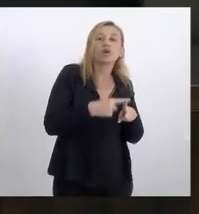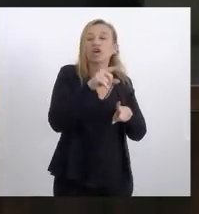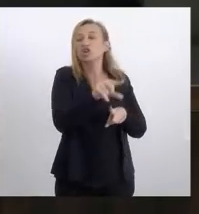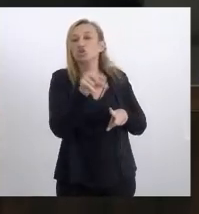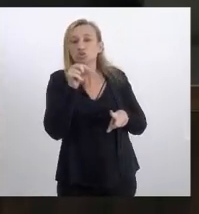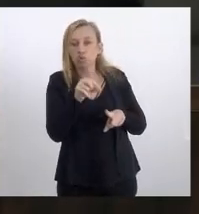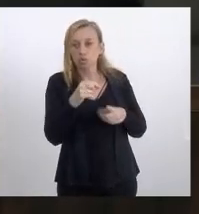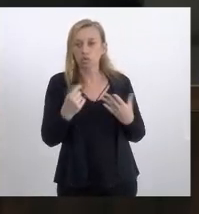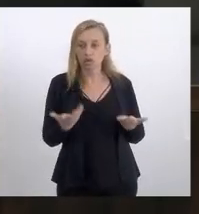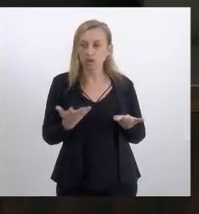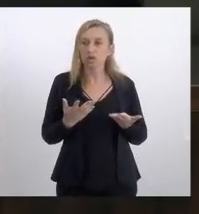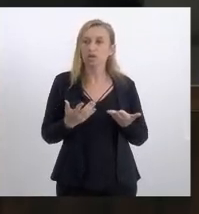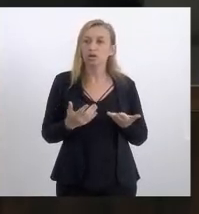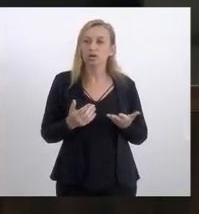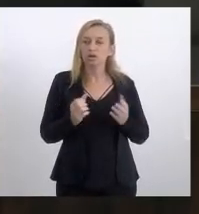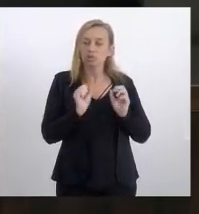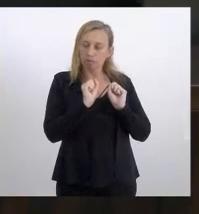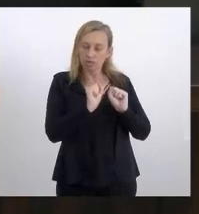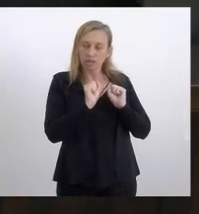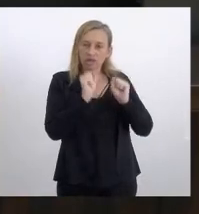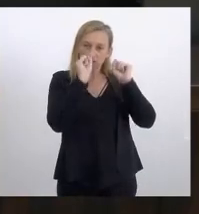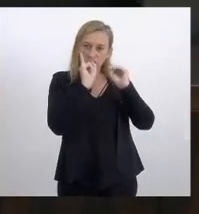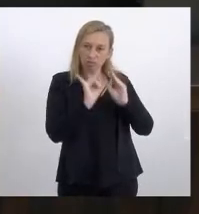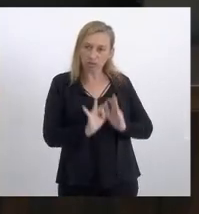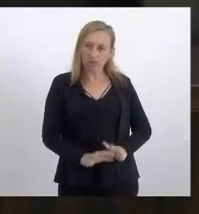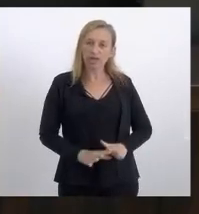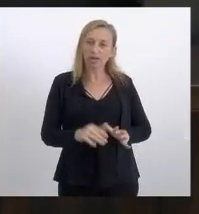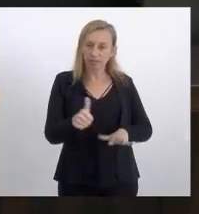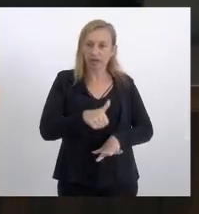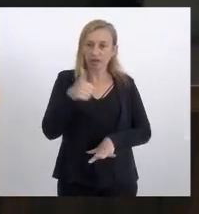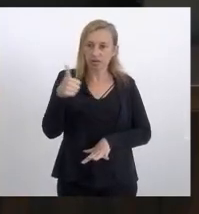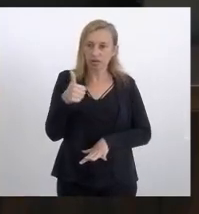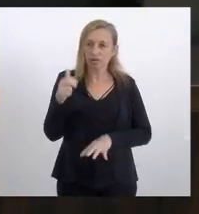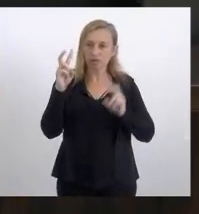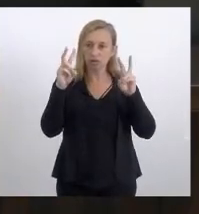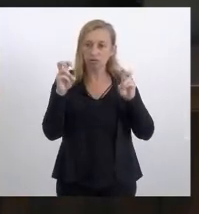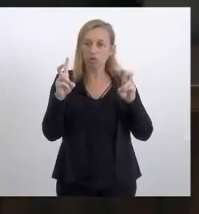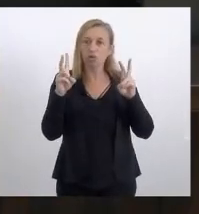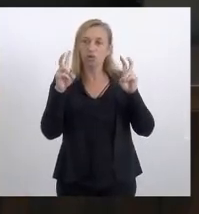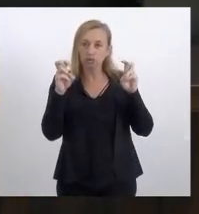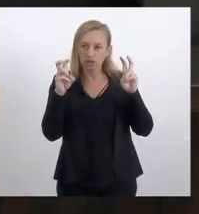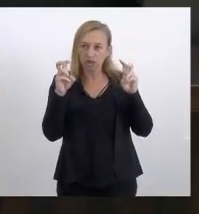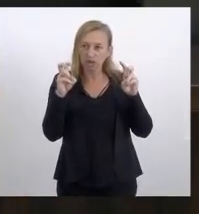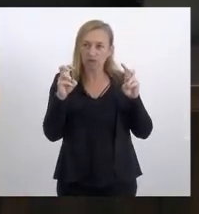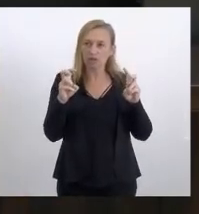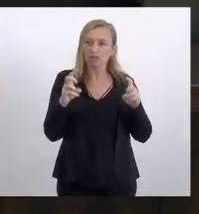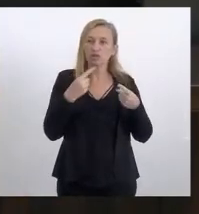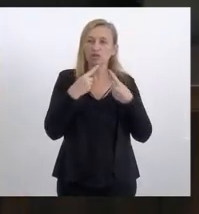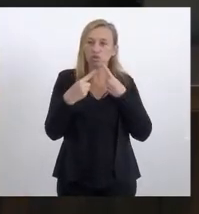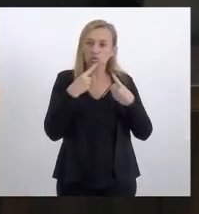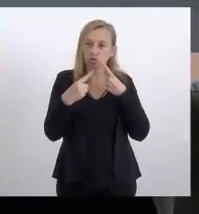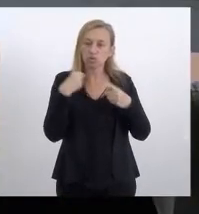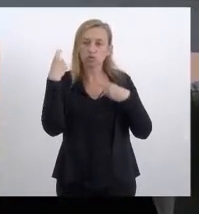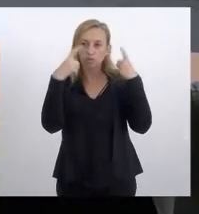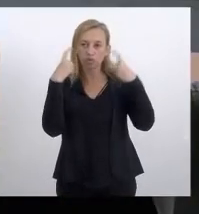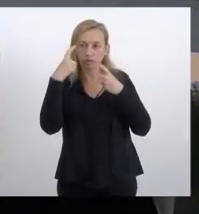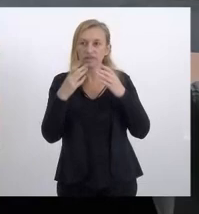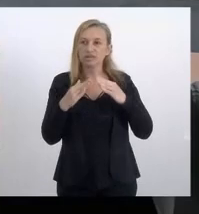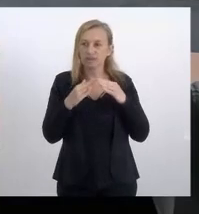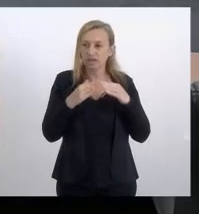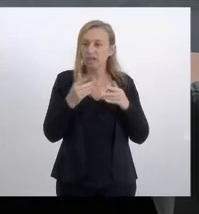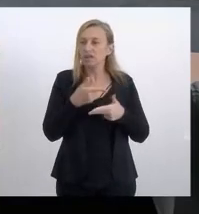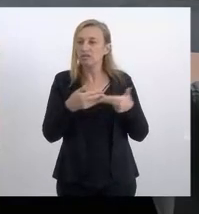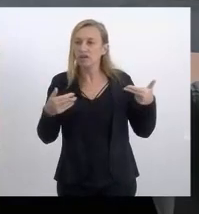opção a escolha e se eu pudesse ser claro em relação a isso é só que o tema foi tema de debate preocupação da